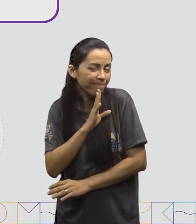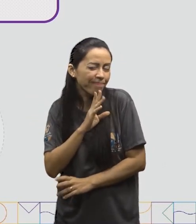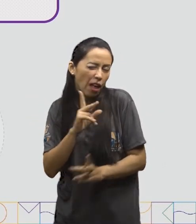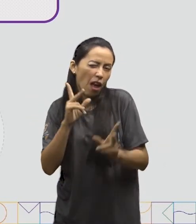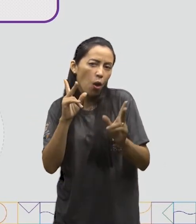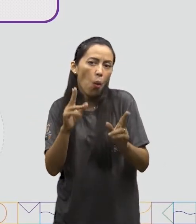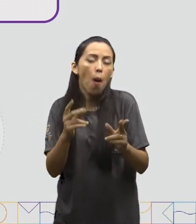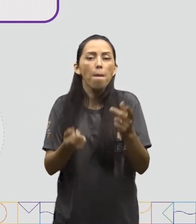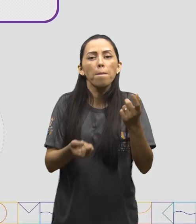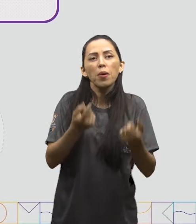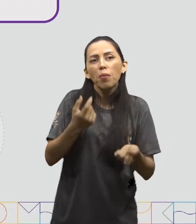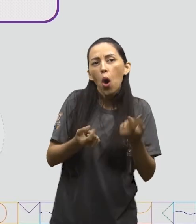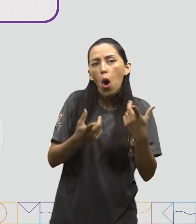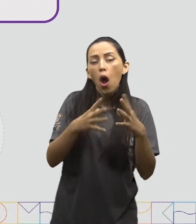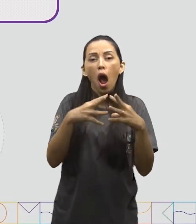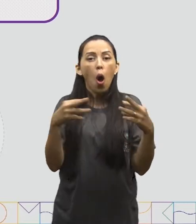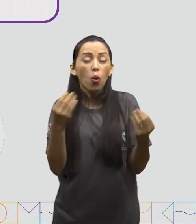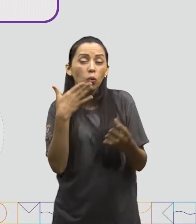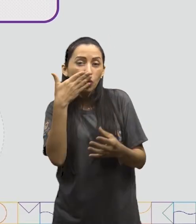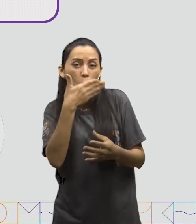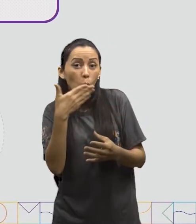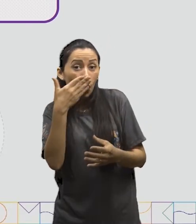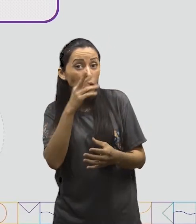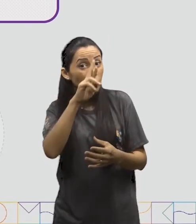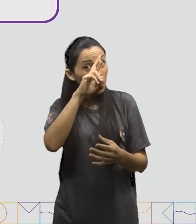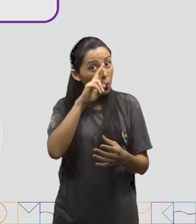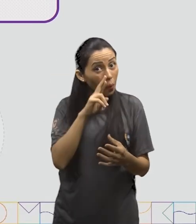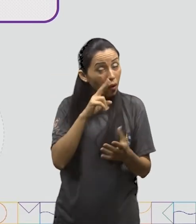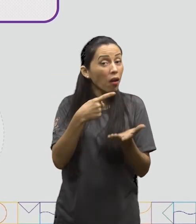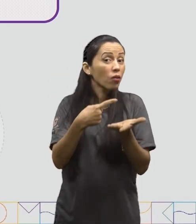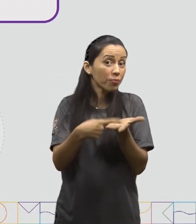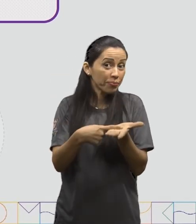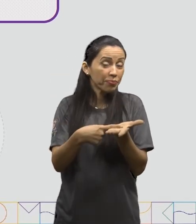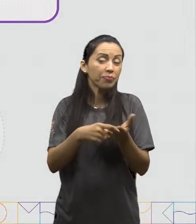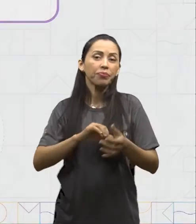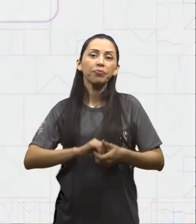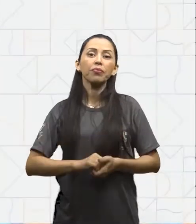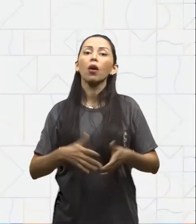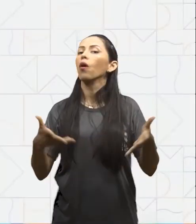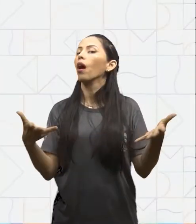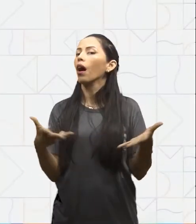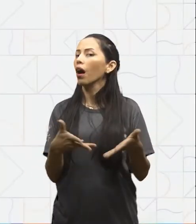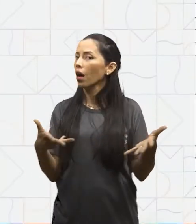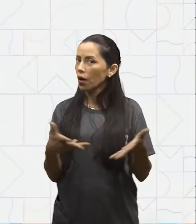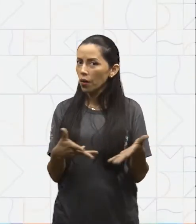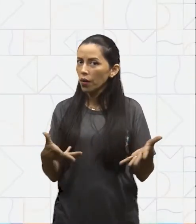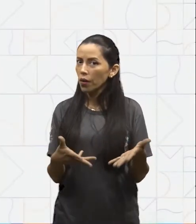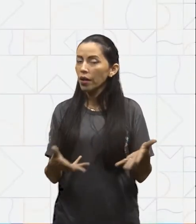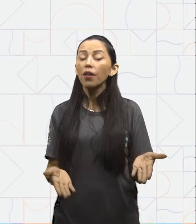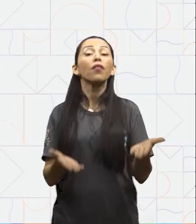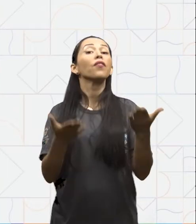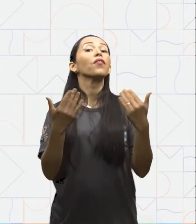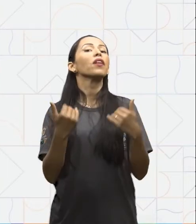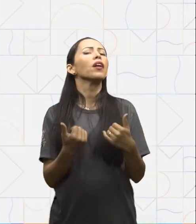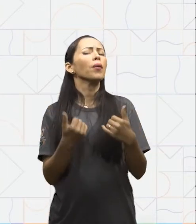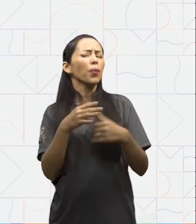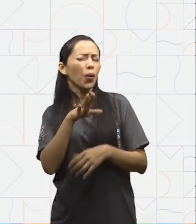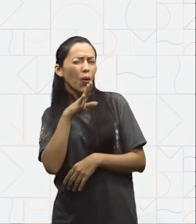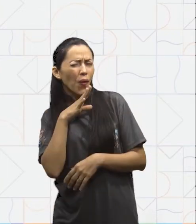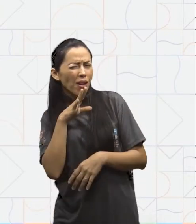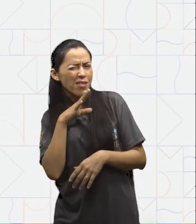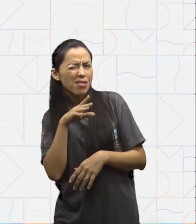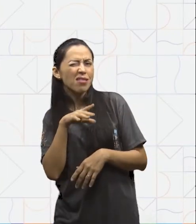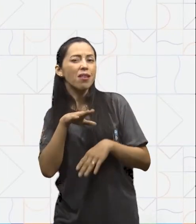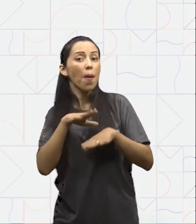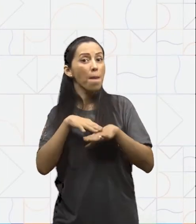lá, como a pipoca, algodão doce, guaraná e cachorro-quente. Agora, vamos conhecer